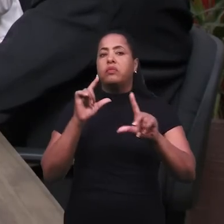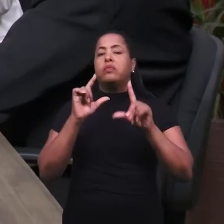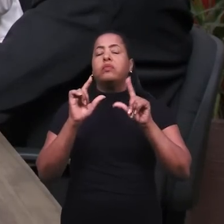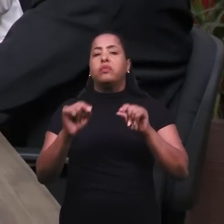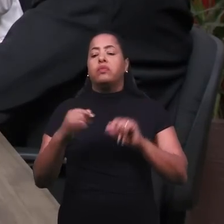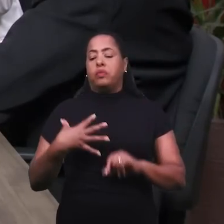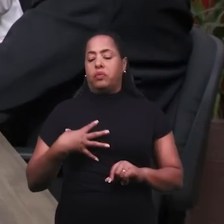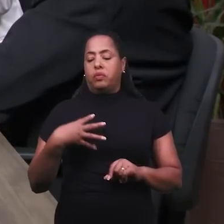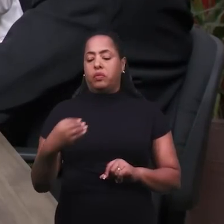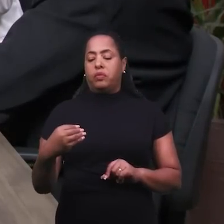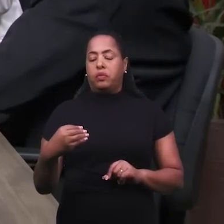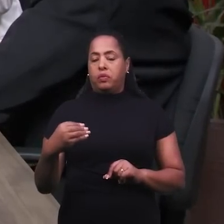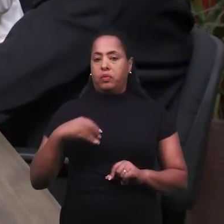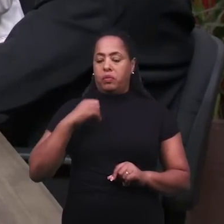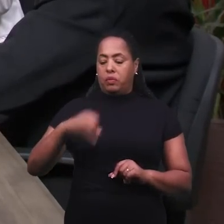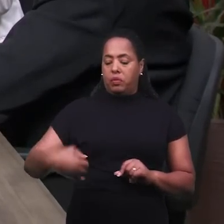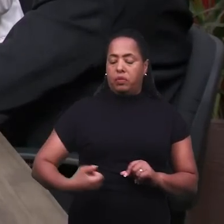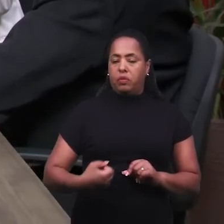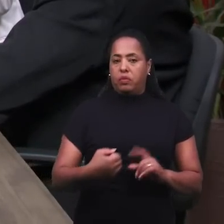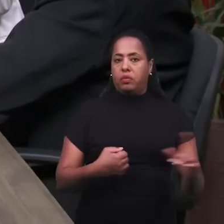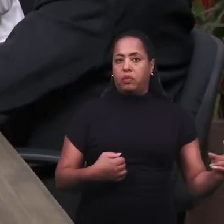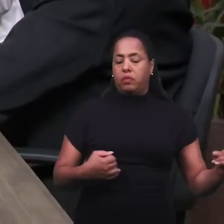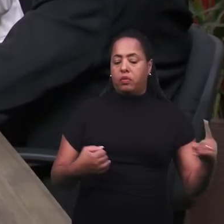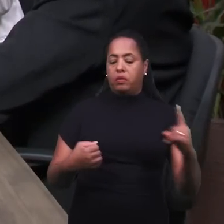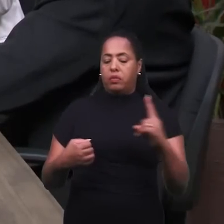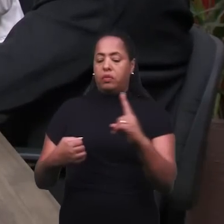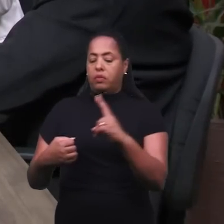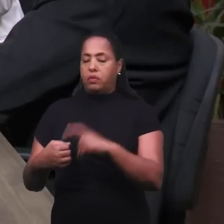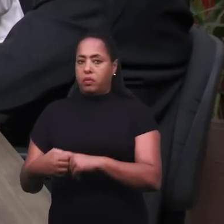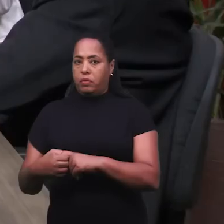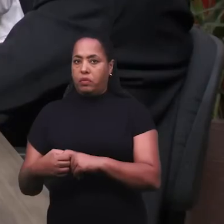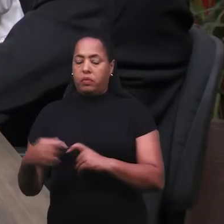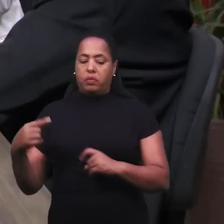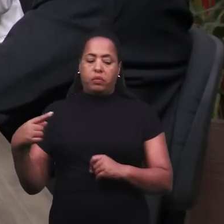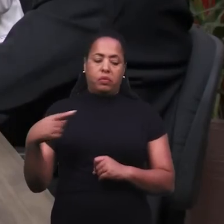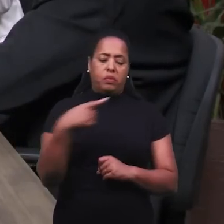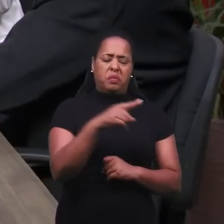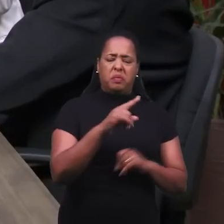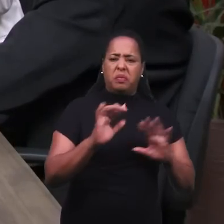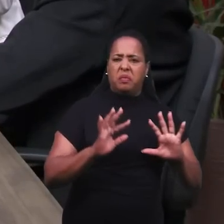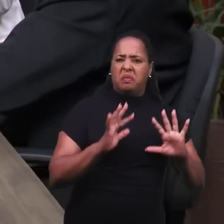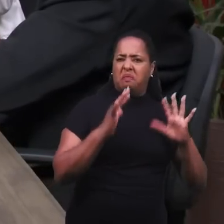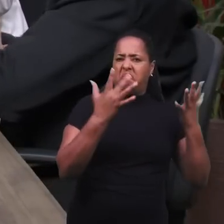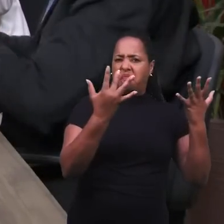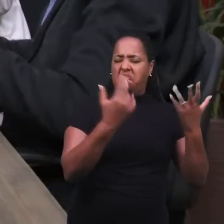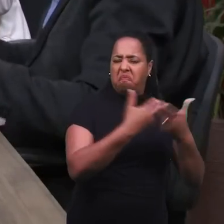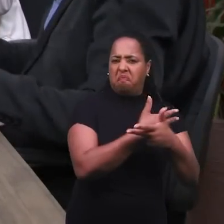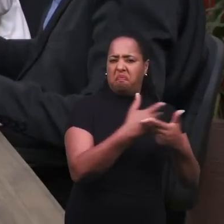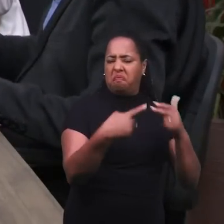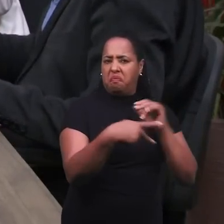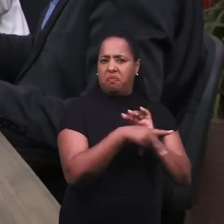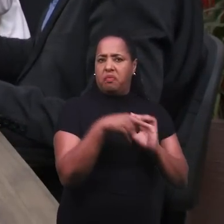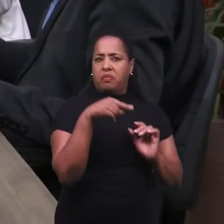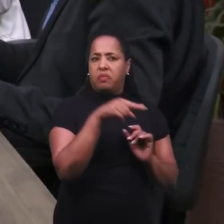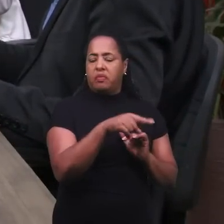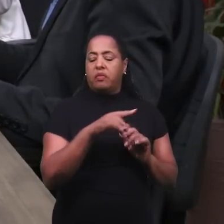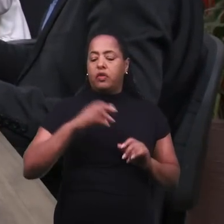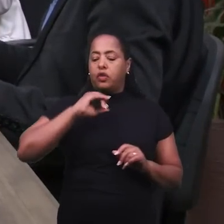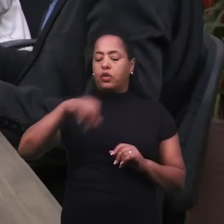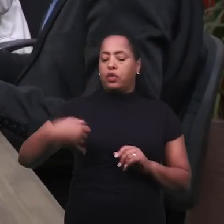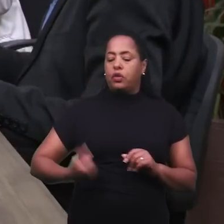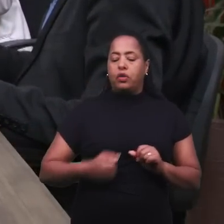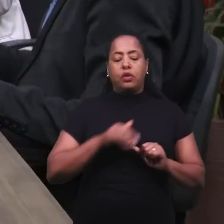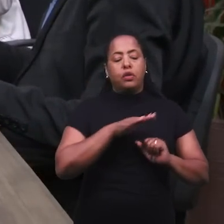E quando os filhos de Jó voltavam de terem passado alguns dias nos seus banquetes, nas suas questões,